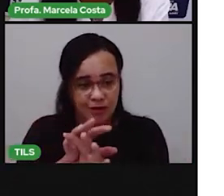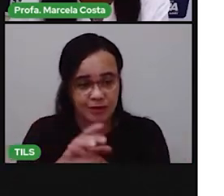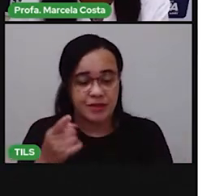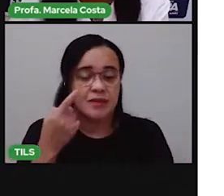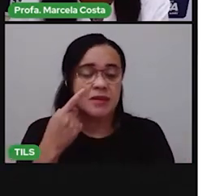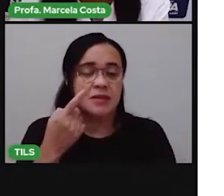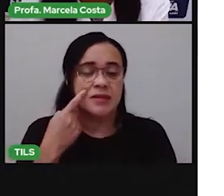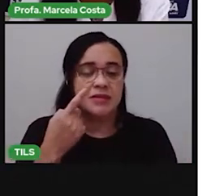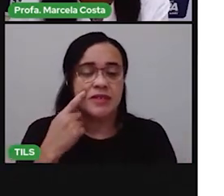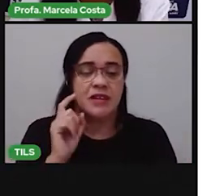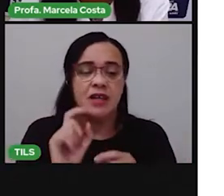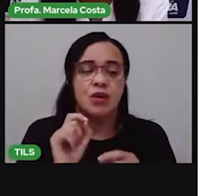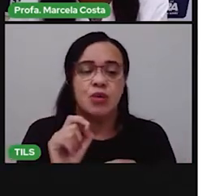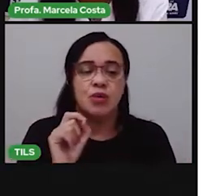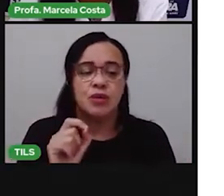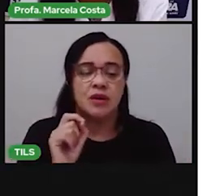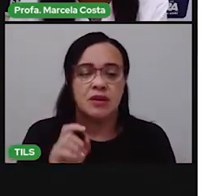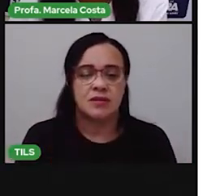Vamos ver agora